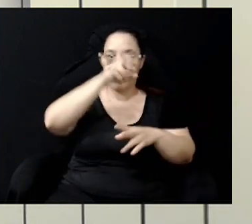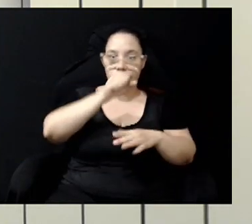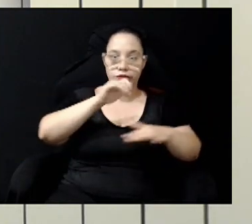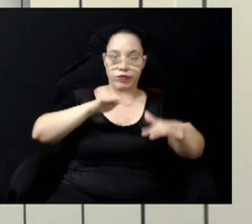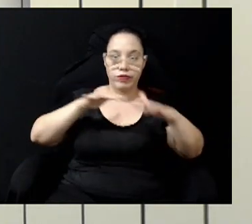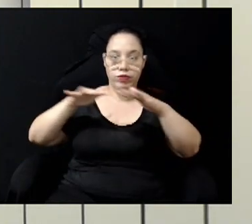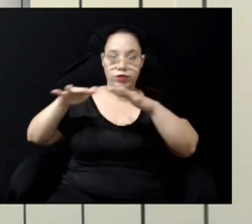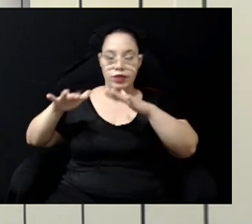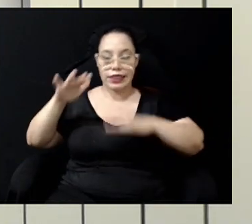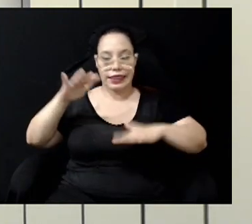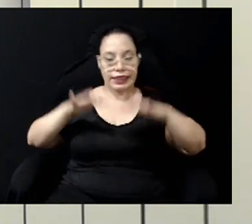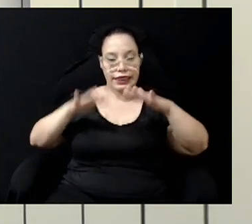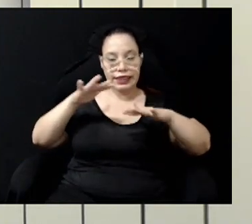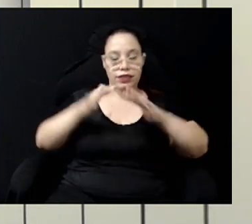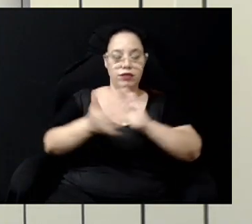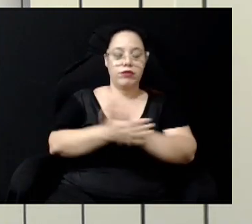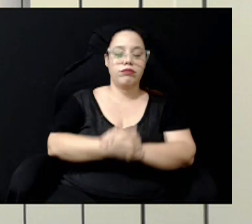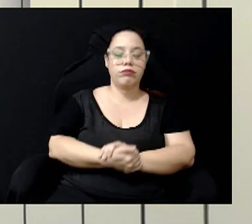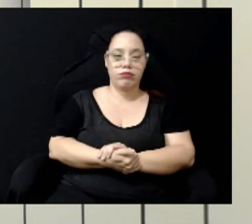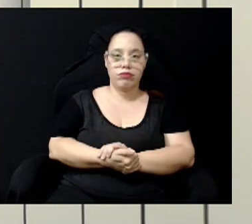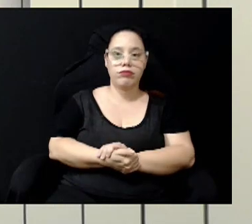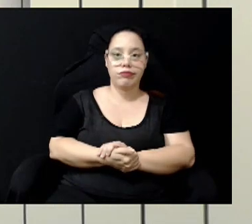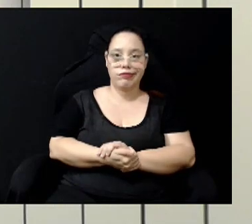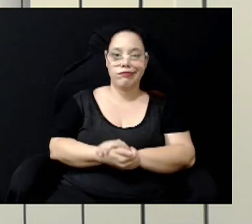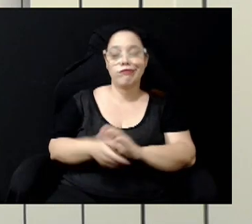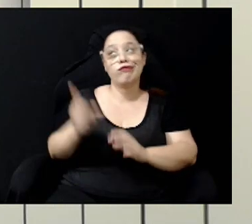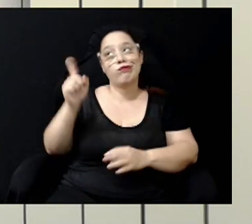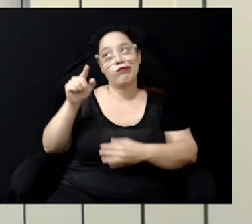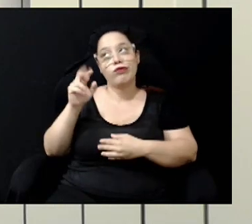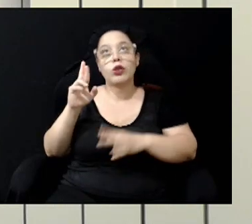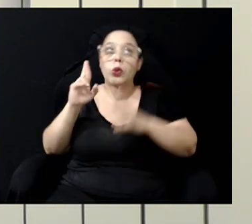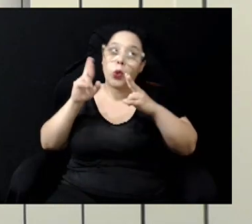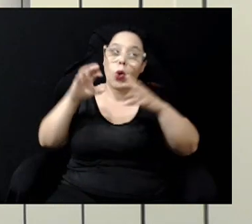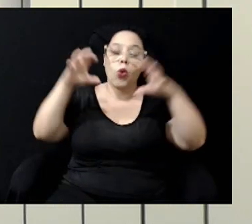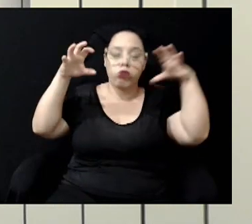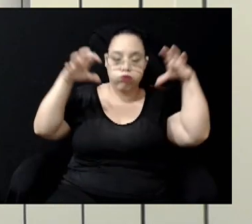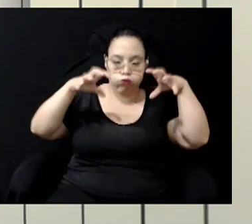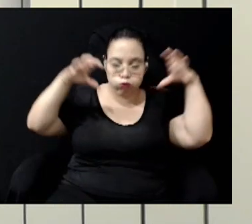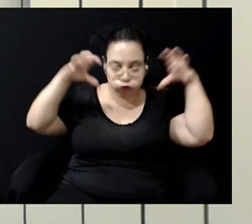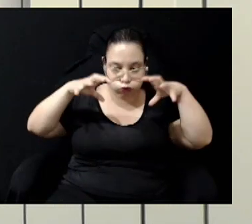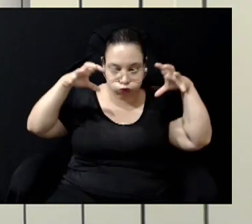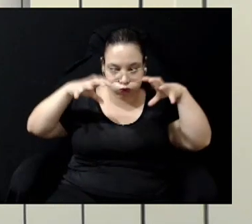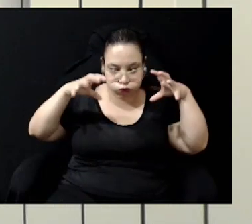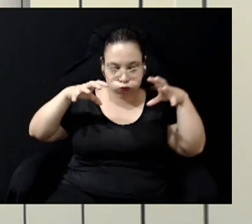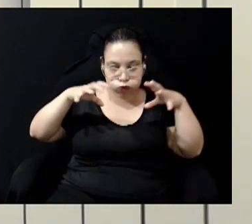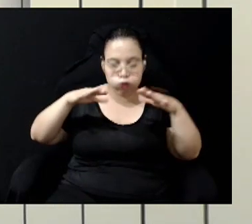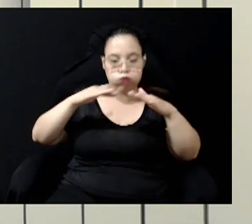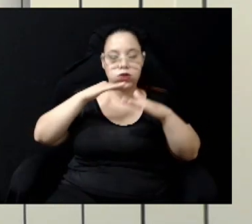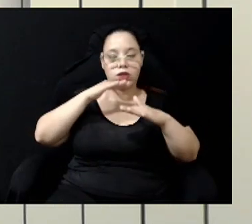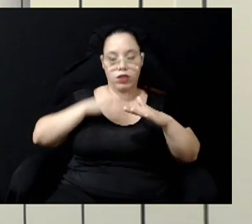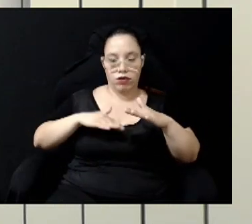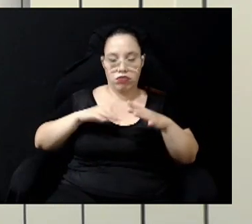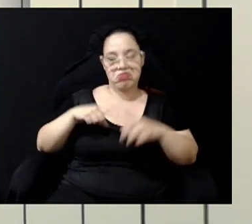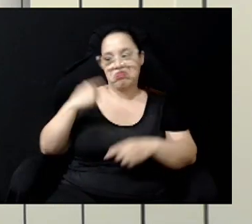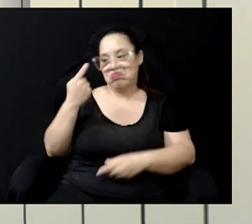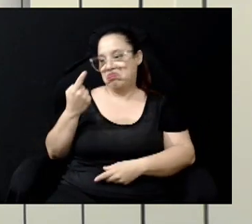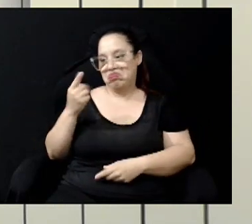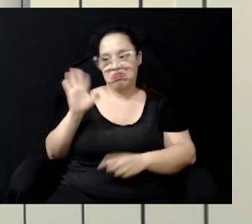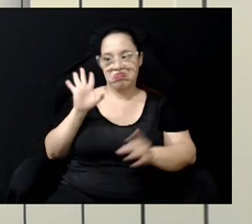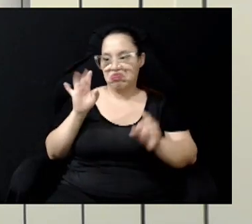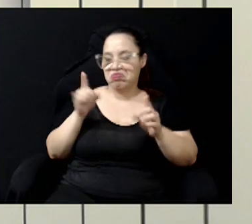instabilidade. Dessa forma, há ainda a expectativa de pancadas de chuva a partir desta tarde, embora não há indicativos de